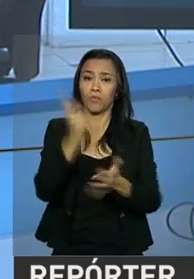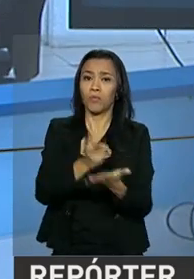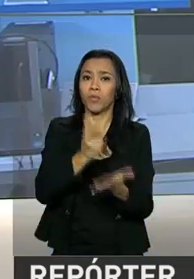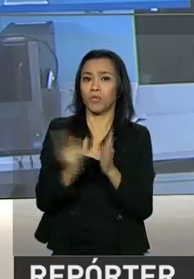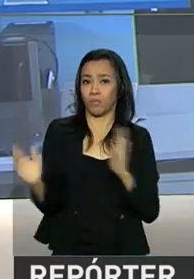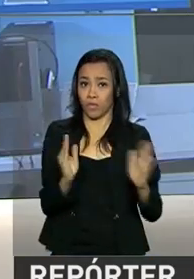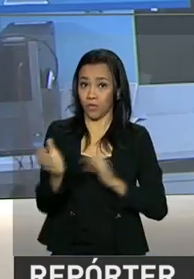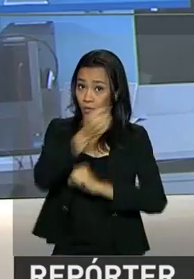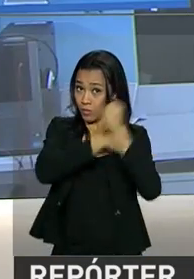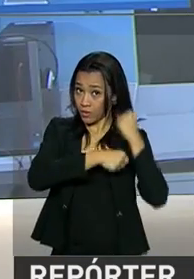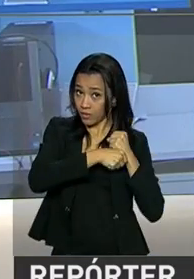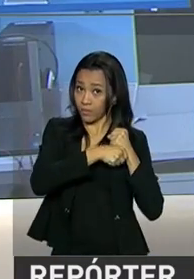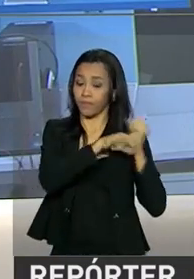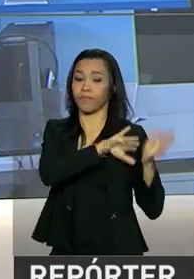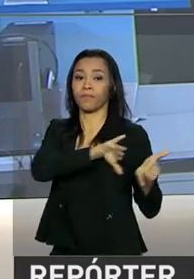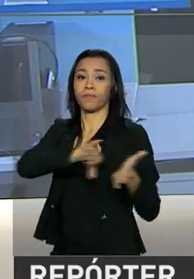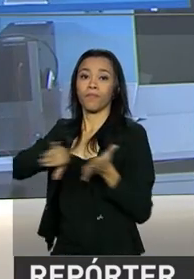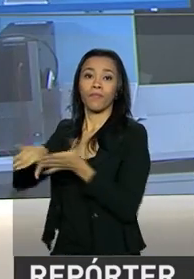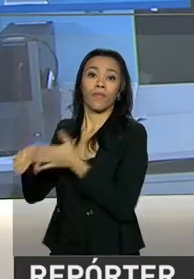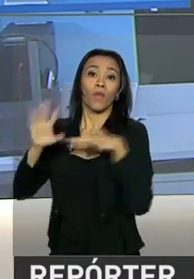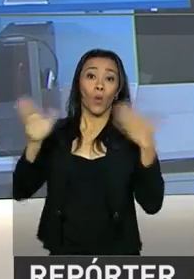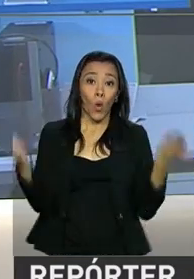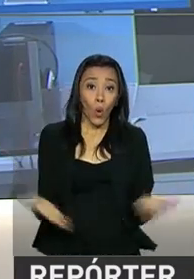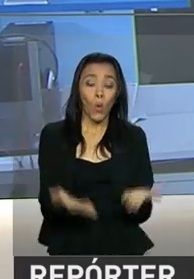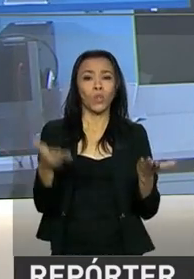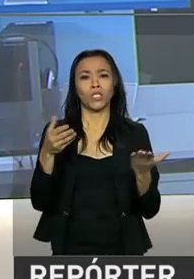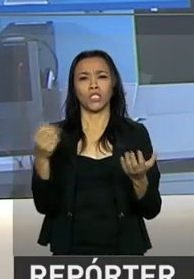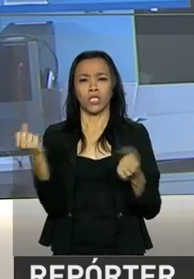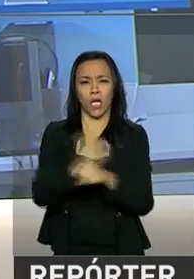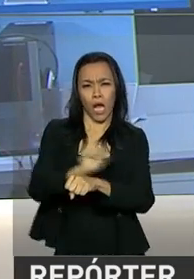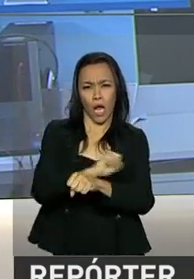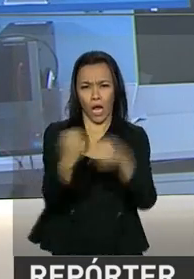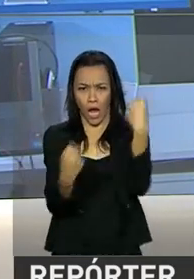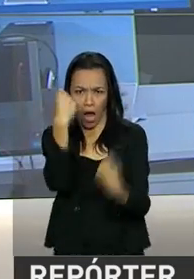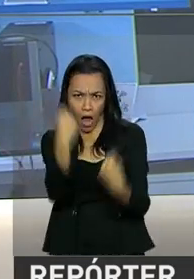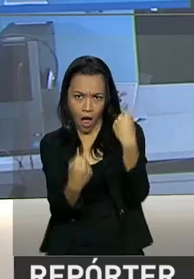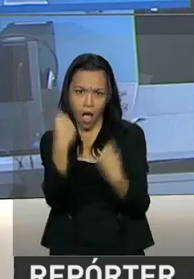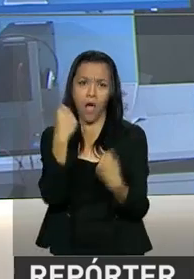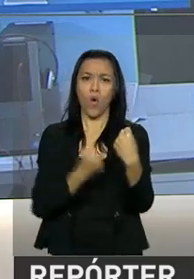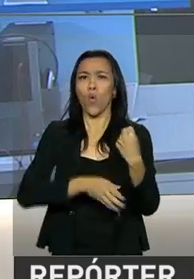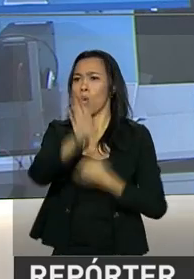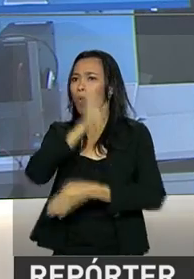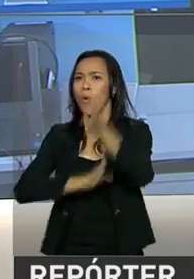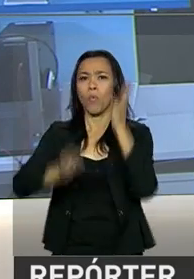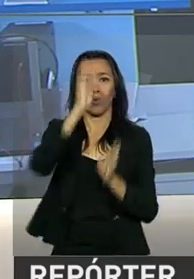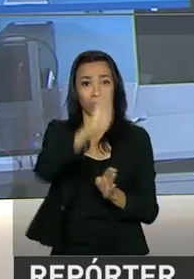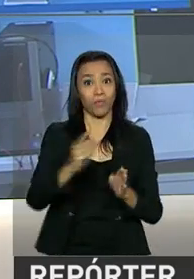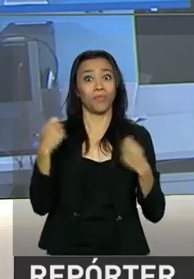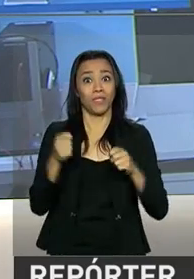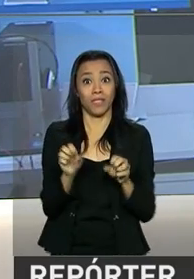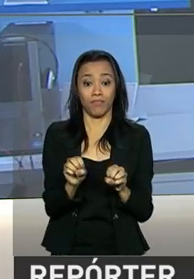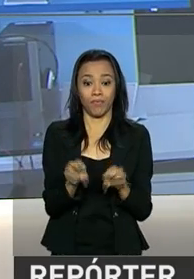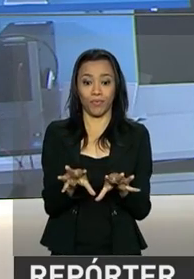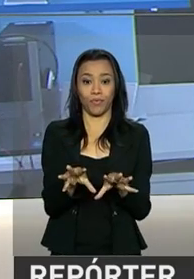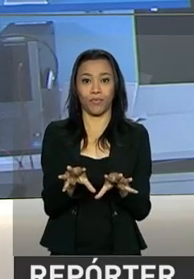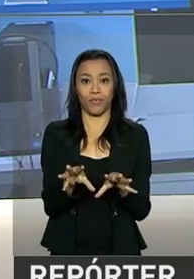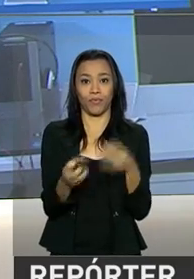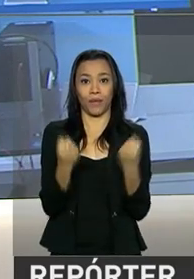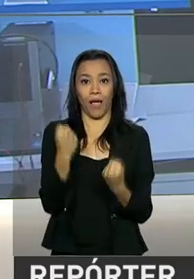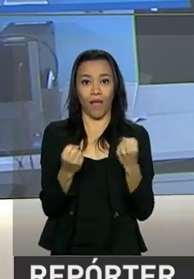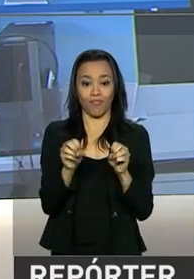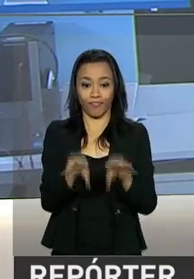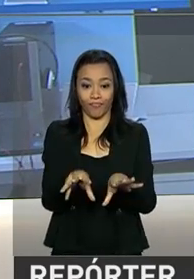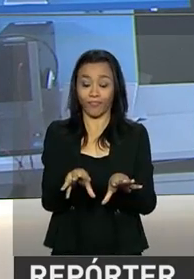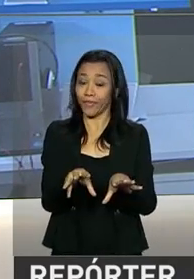passado a partir de hoje todos os veículos que circulam pelas rodovias do país têm de ligar o farol baixo durante o dia quem